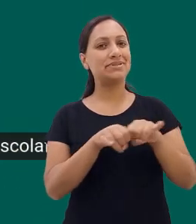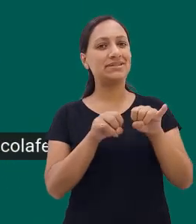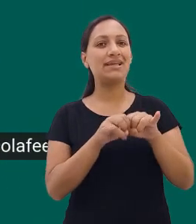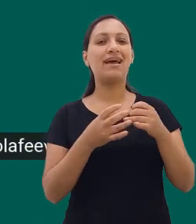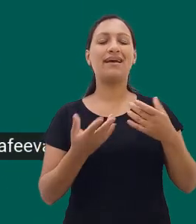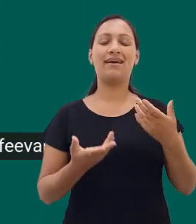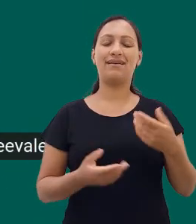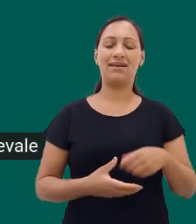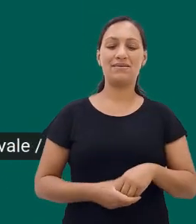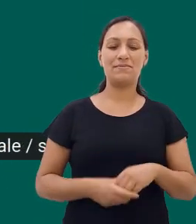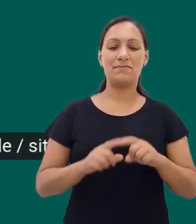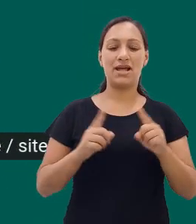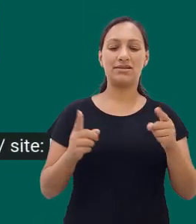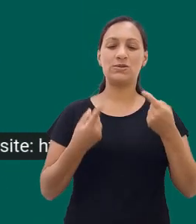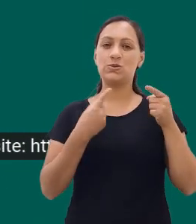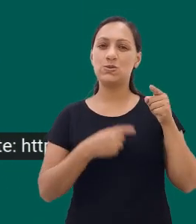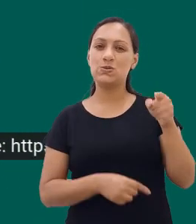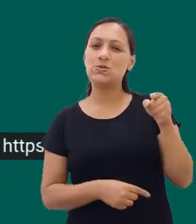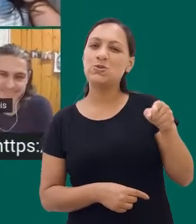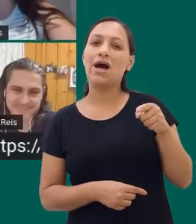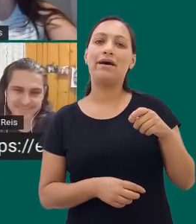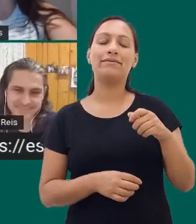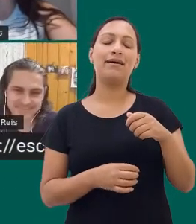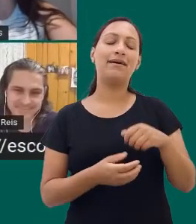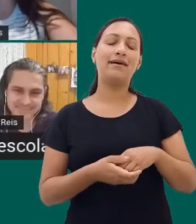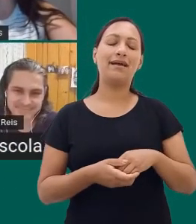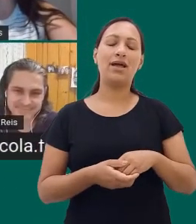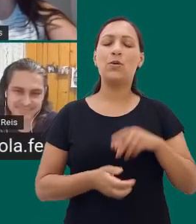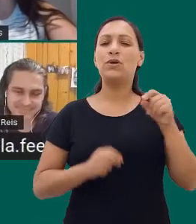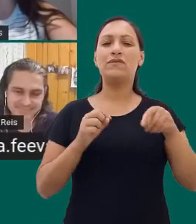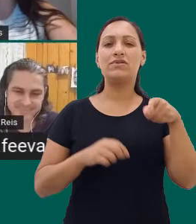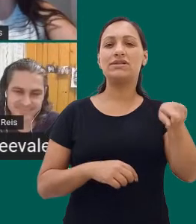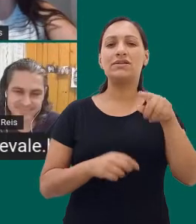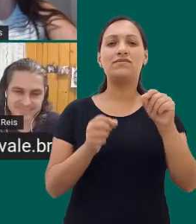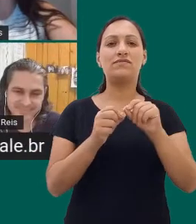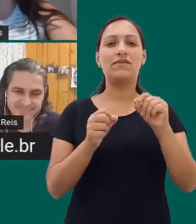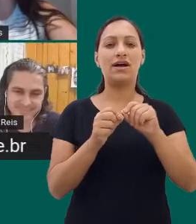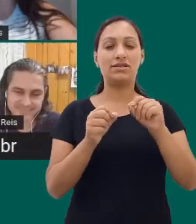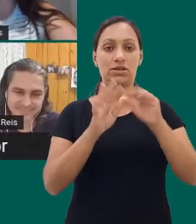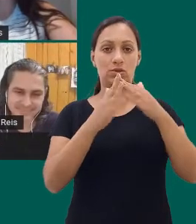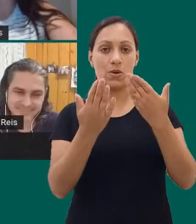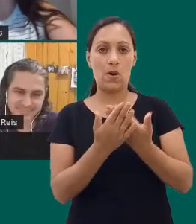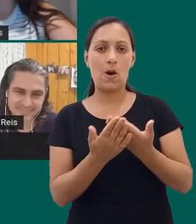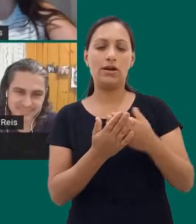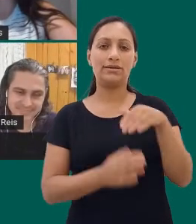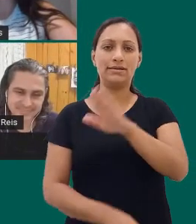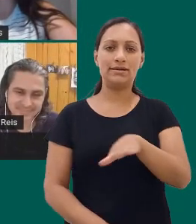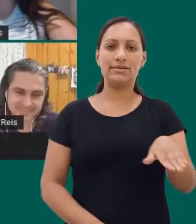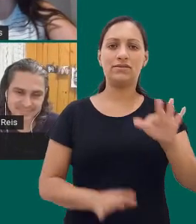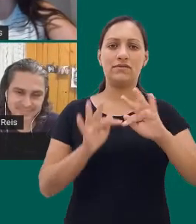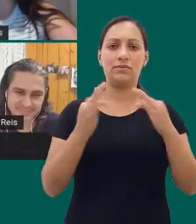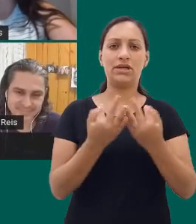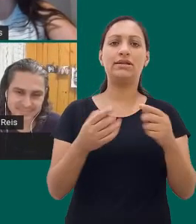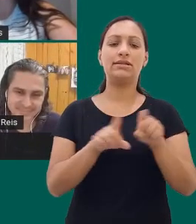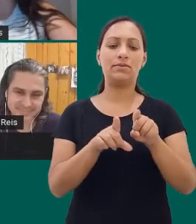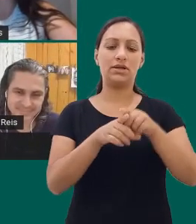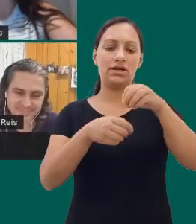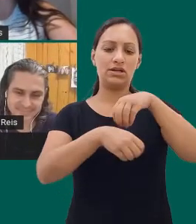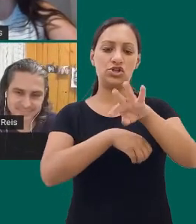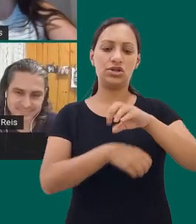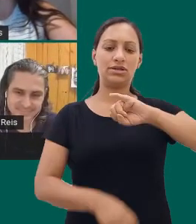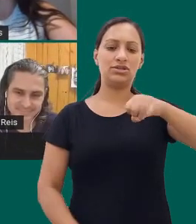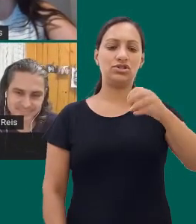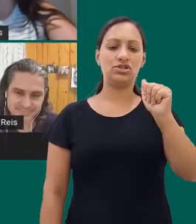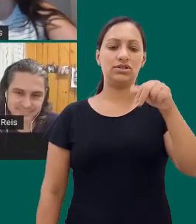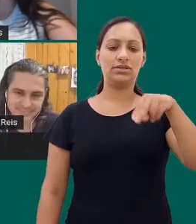agradecer realmente o que vocês fazem na escola, fazem pelas crianças, pelas famílias. E mandar um recadinho da Janine, ela me mandou aqui no